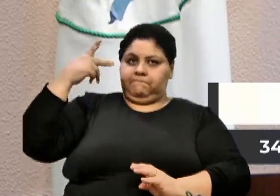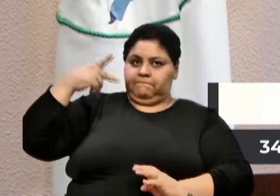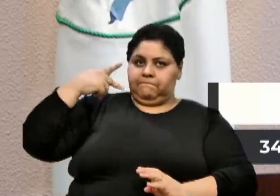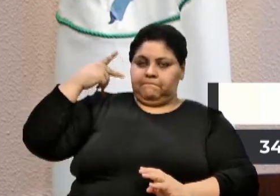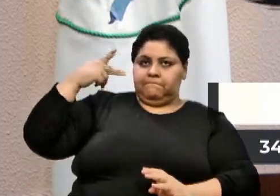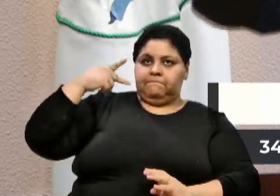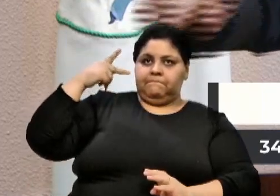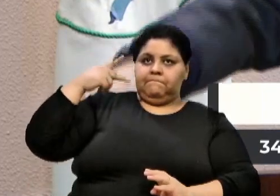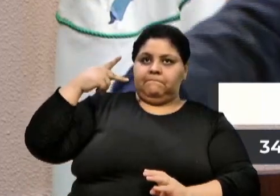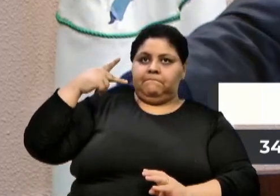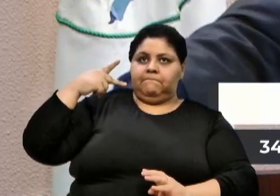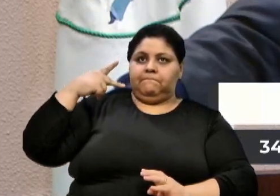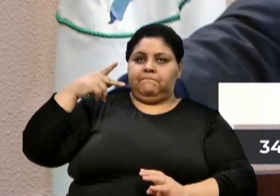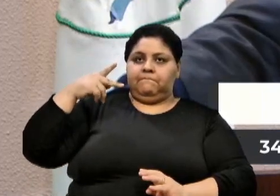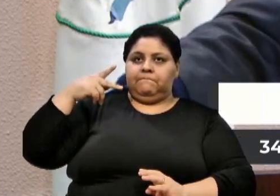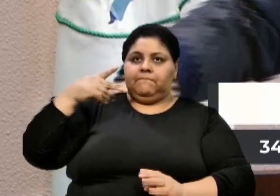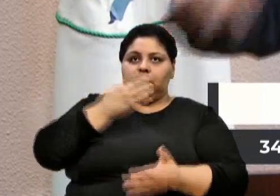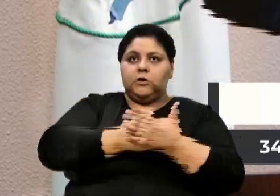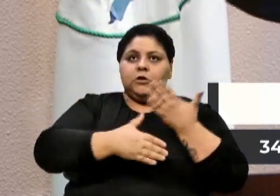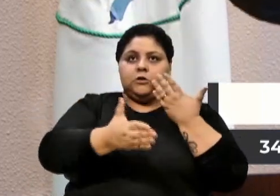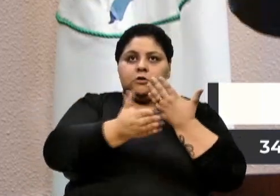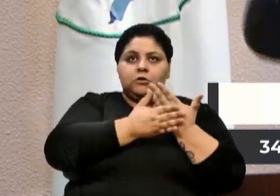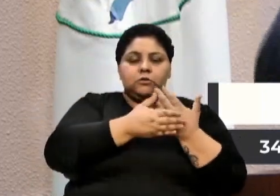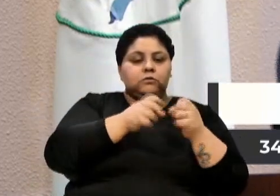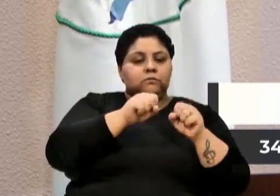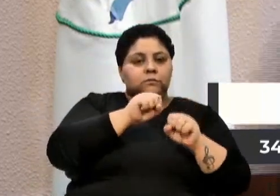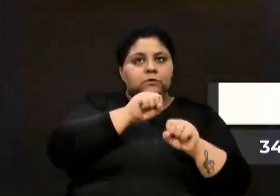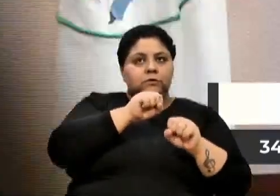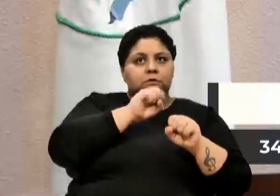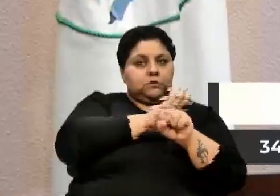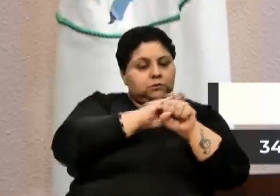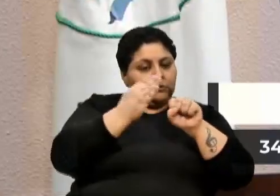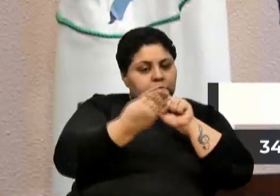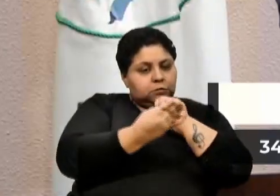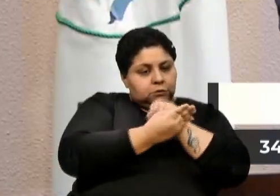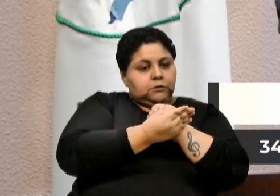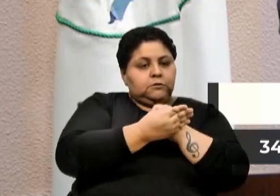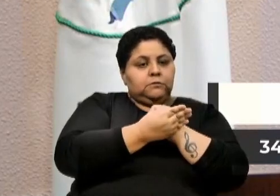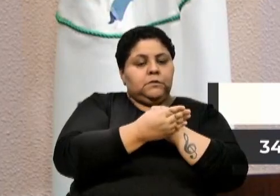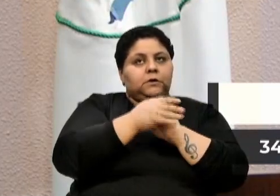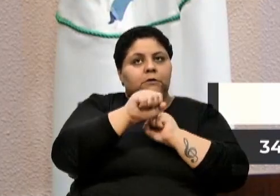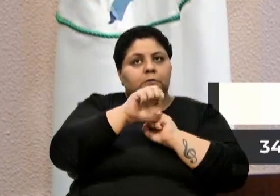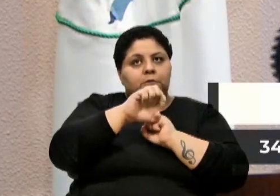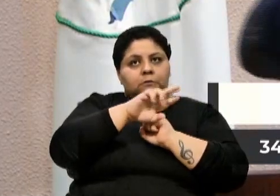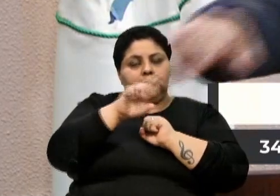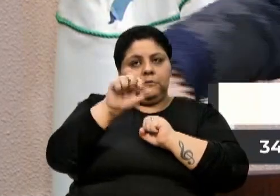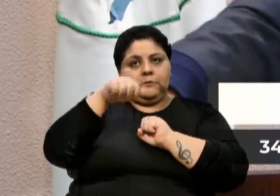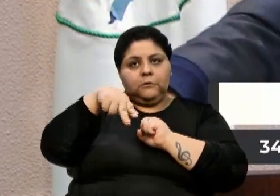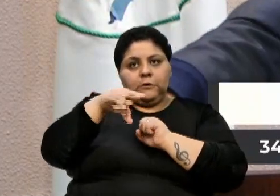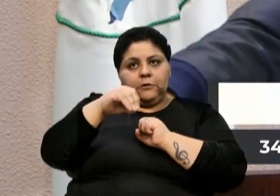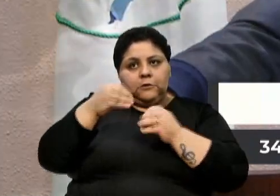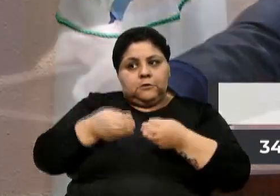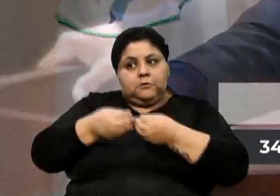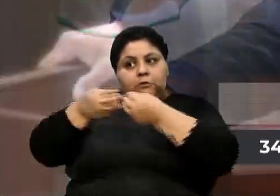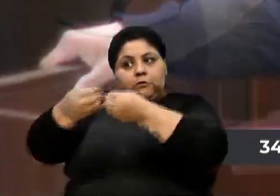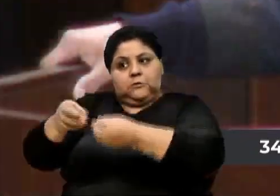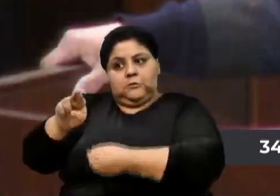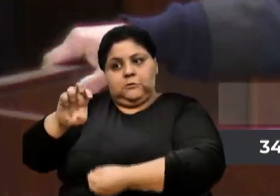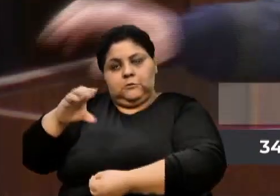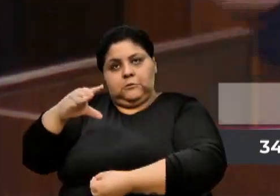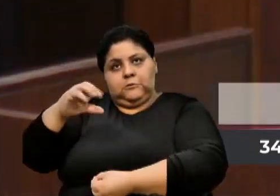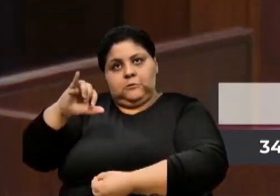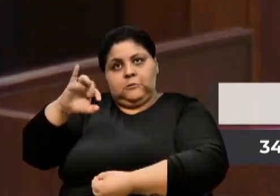todo mês vai ir para pegar uma receita. Fiz uma indicação ali através da minha assessoria que indica o Poder Executivo para